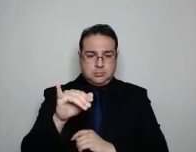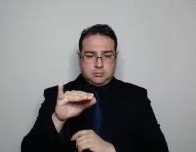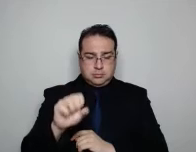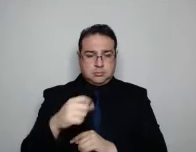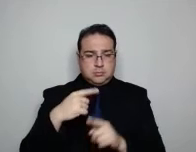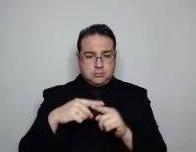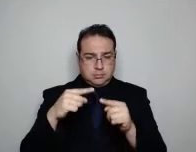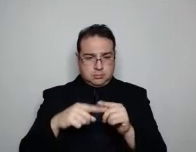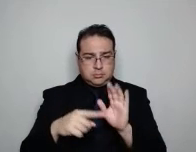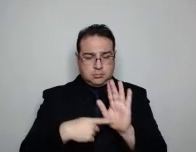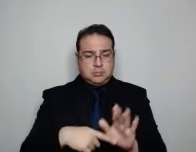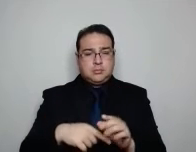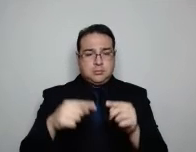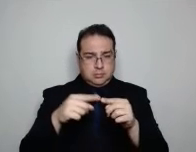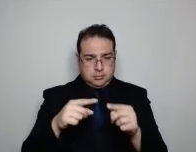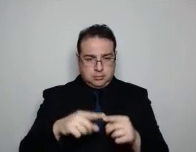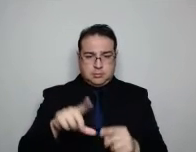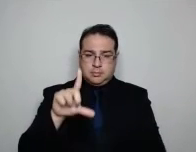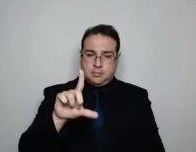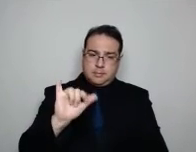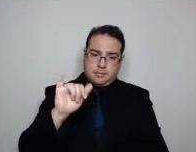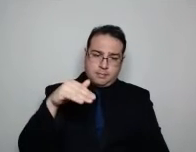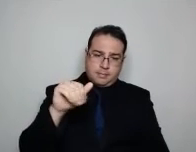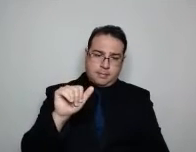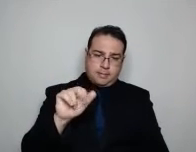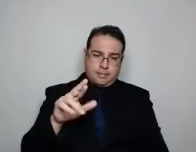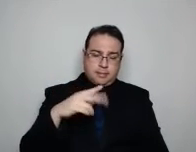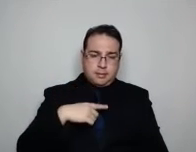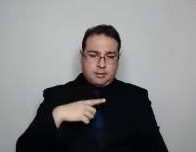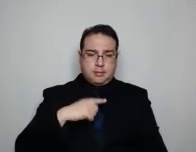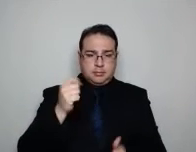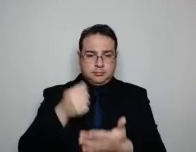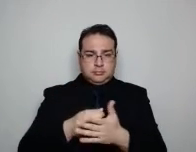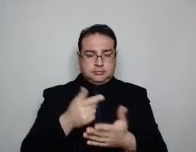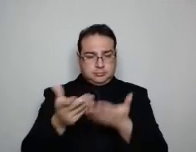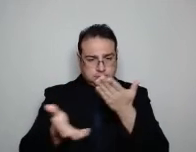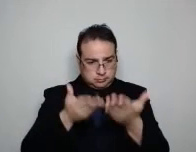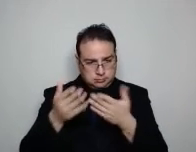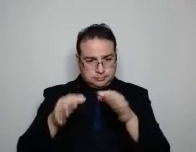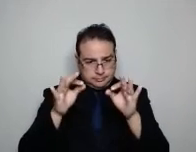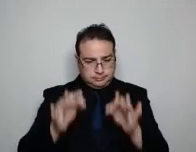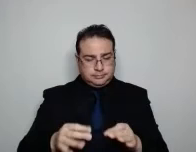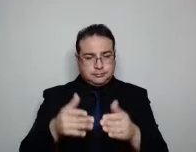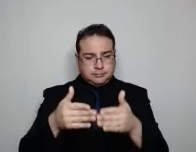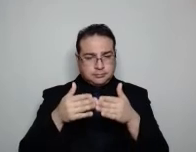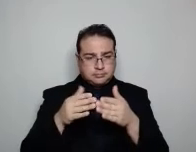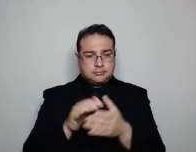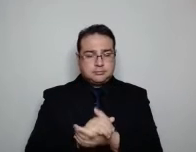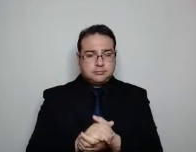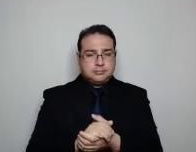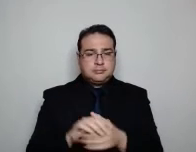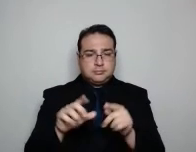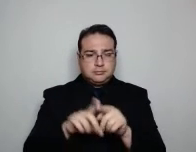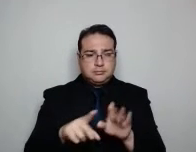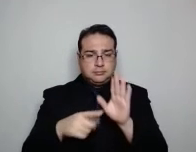medida liminar para o custeio e do tratamento requerido, bem como a condenação no valor de